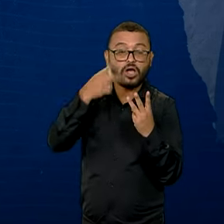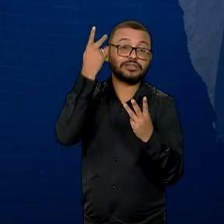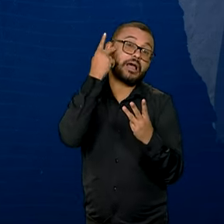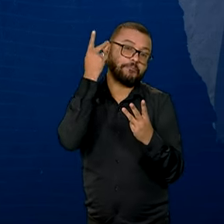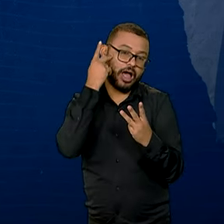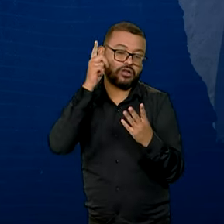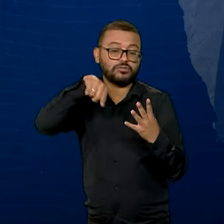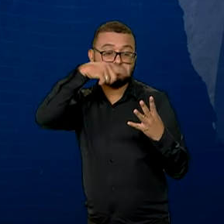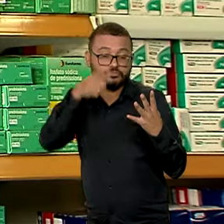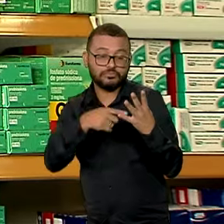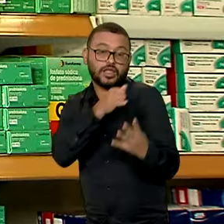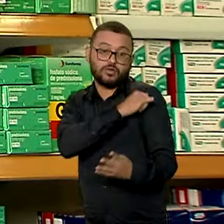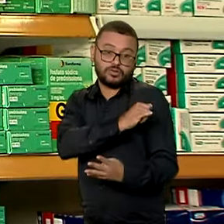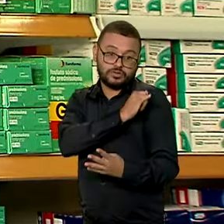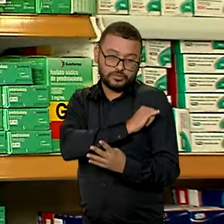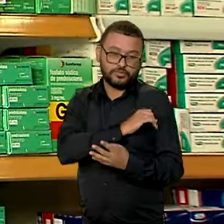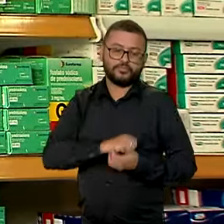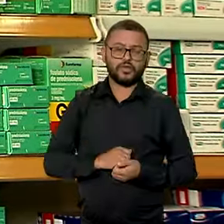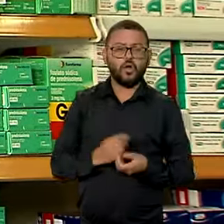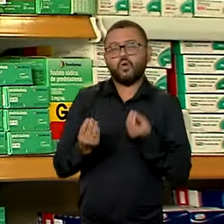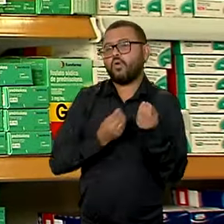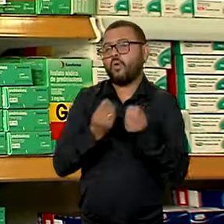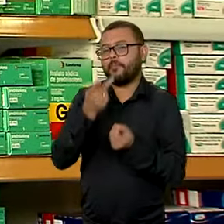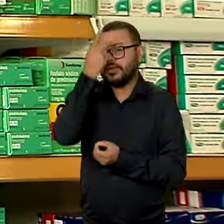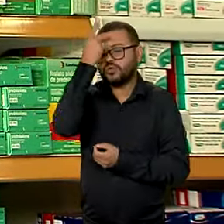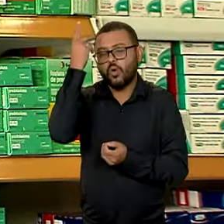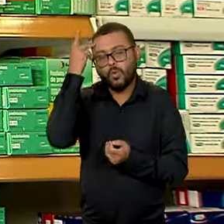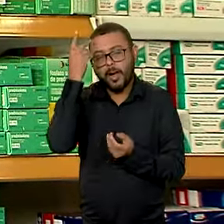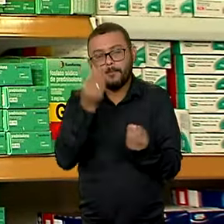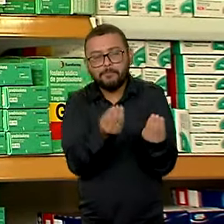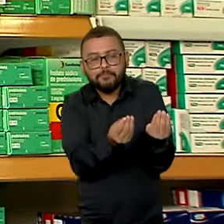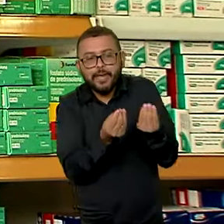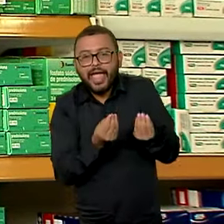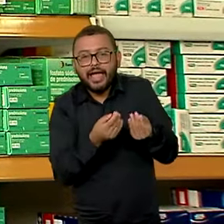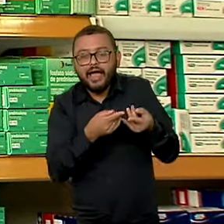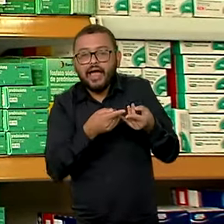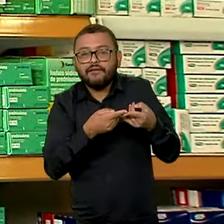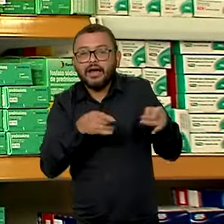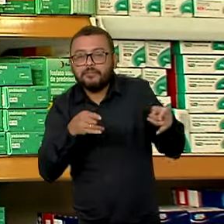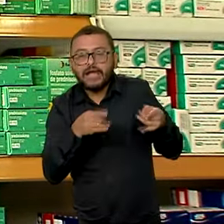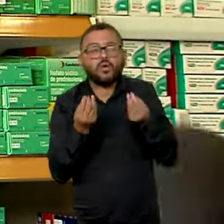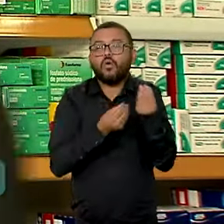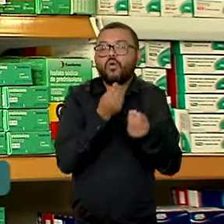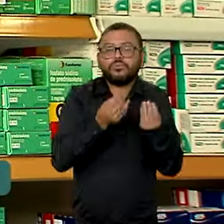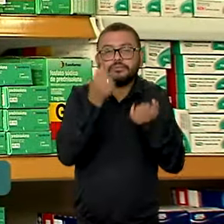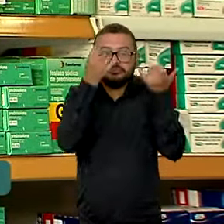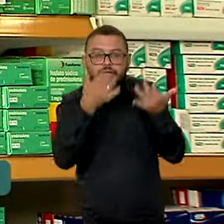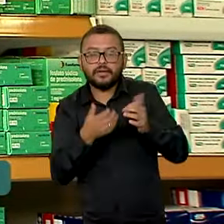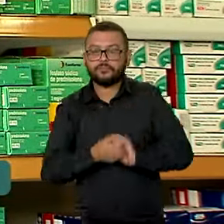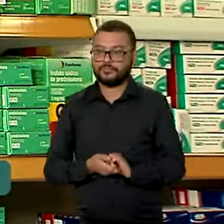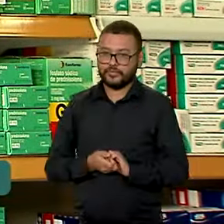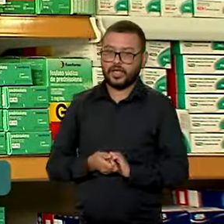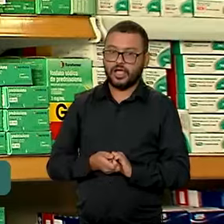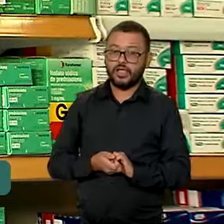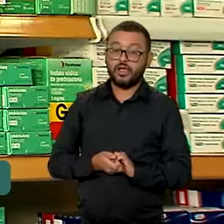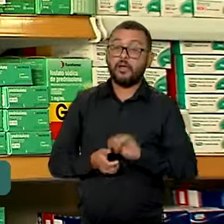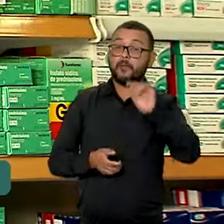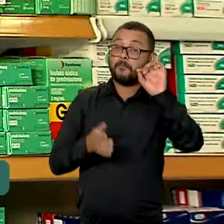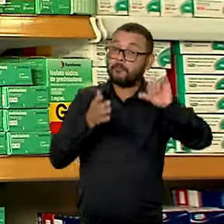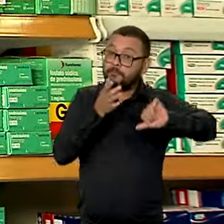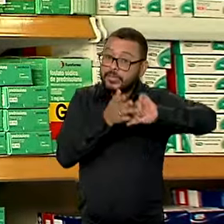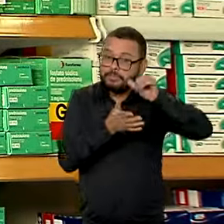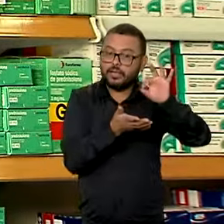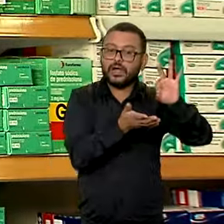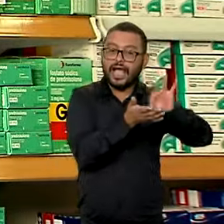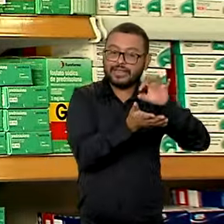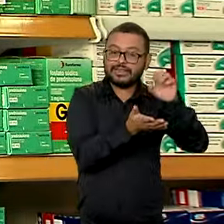Rio de Janeiro. Como é que a pessoa faz para pegar aqui na farmácia popular? Qual é o passo? Olha, ela entra no site